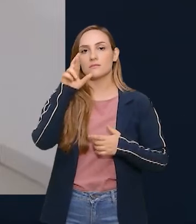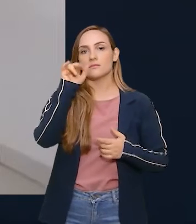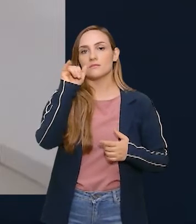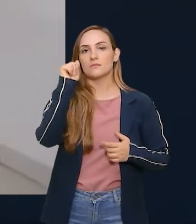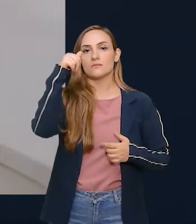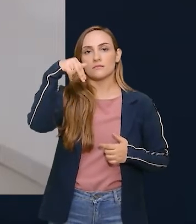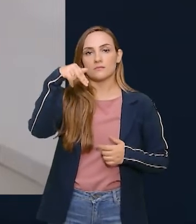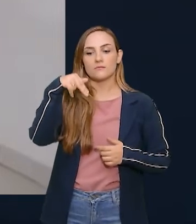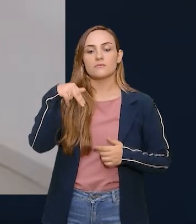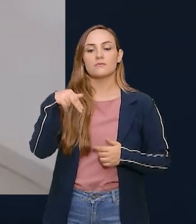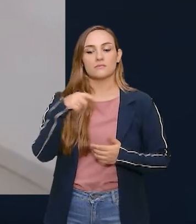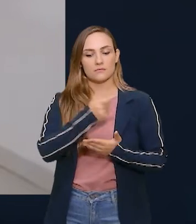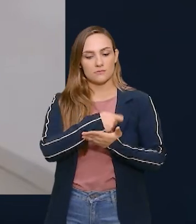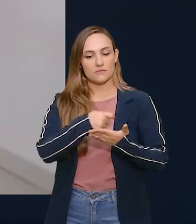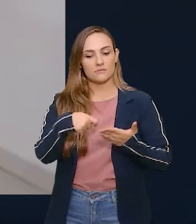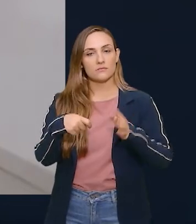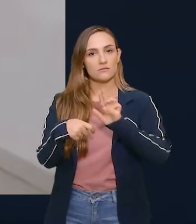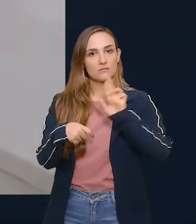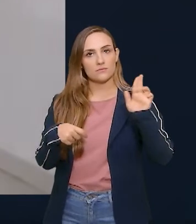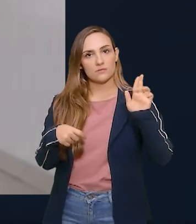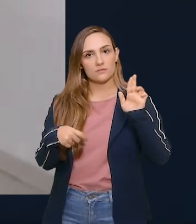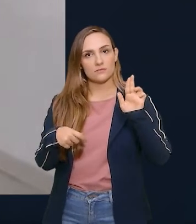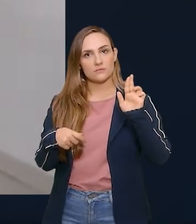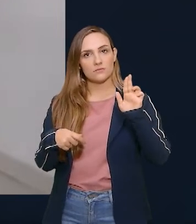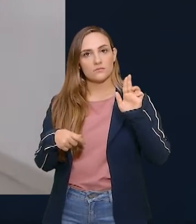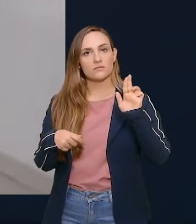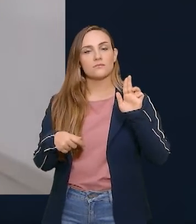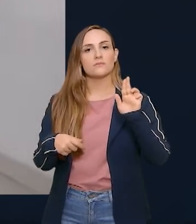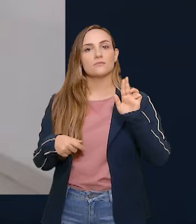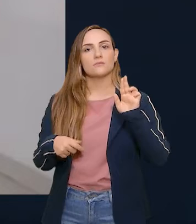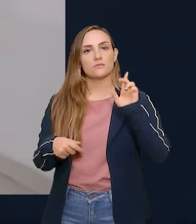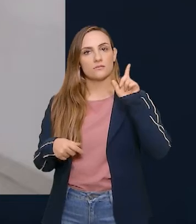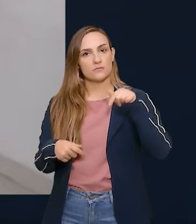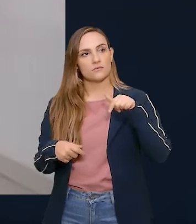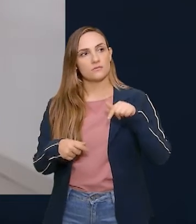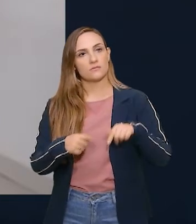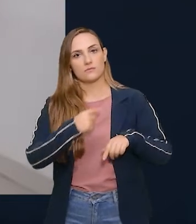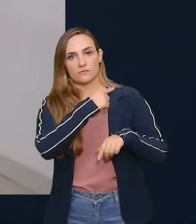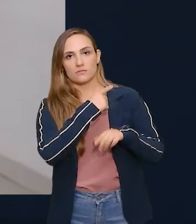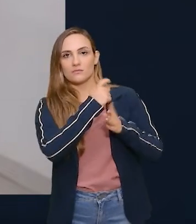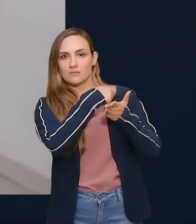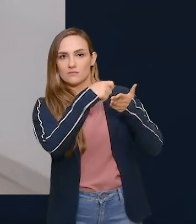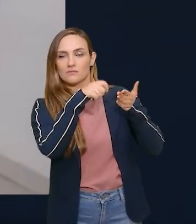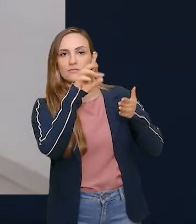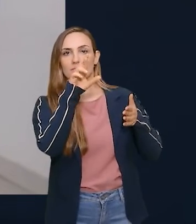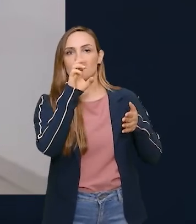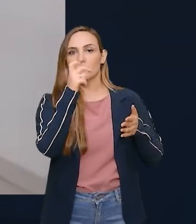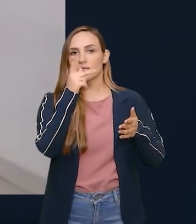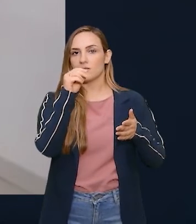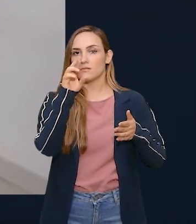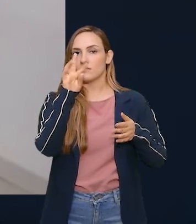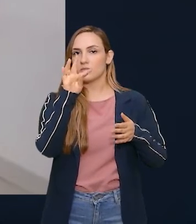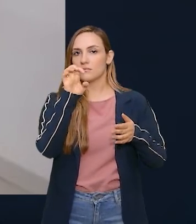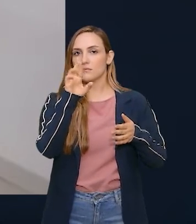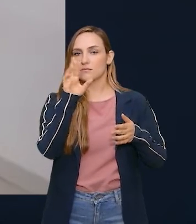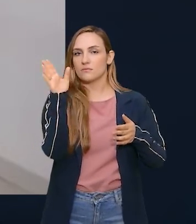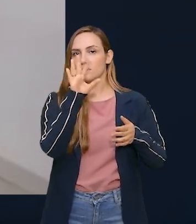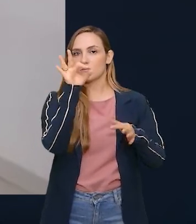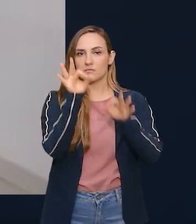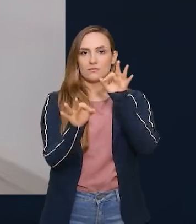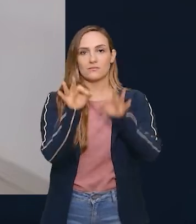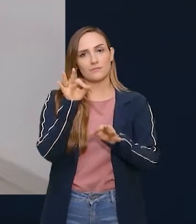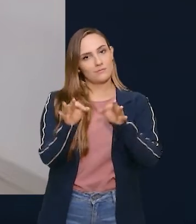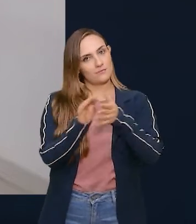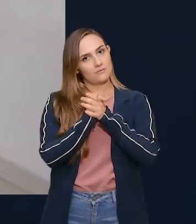Agora, em homenagem ao nosso programa, o Rian está escrevendo o nome do repórter Justiça aqui no quadro. Ele vai,